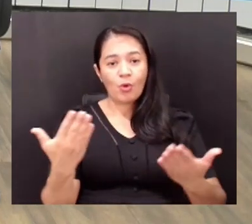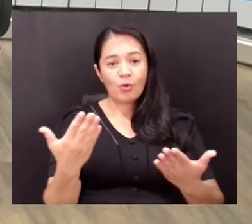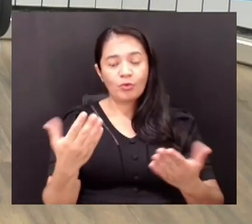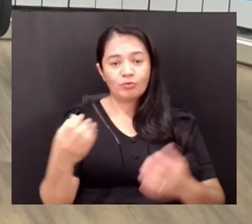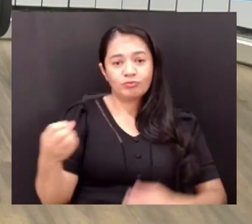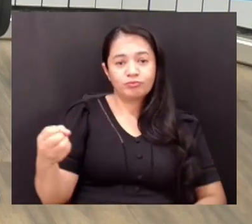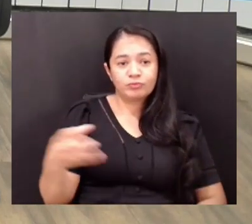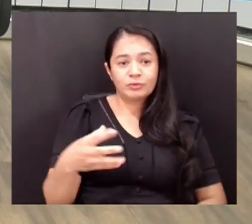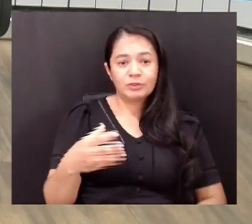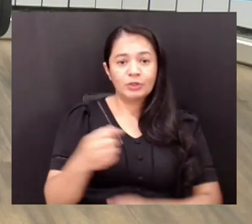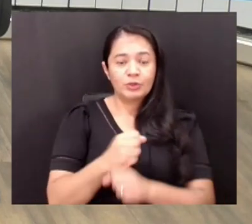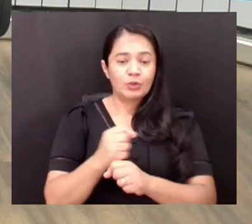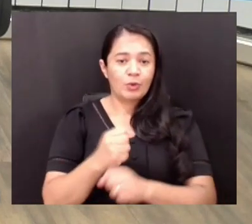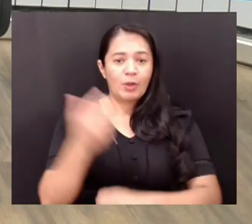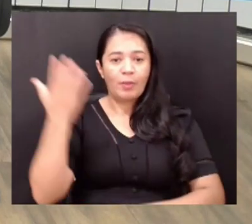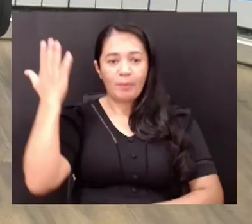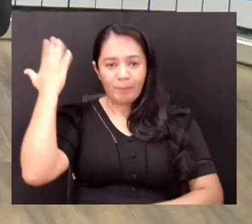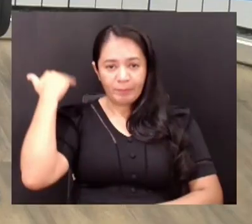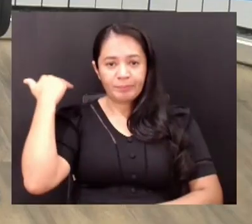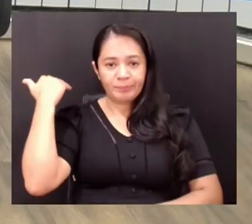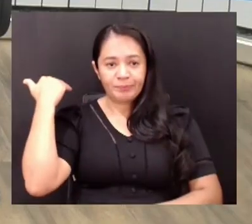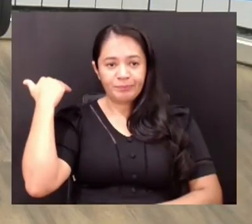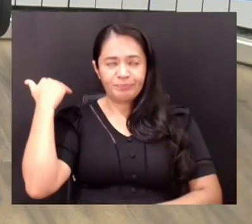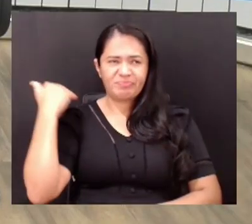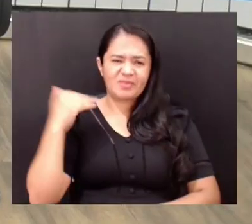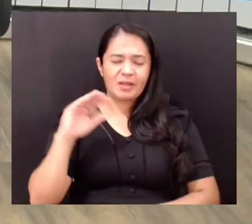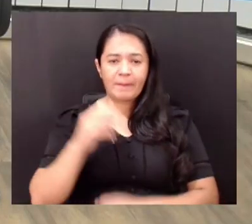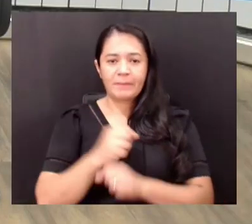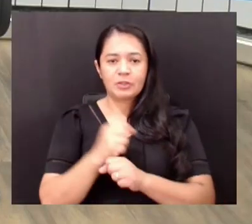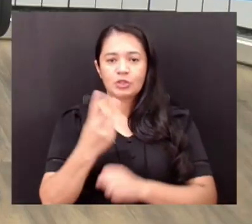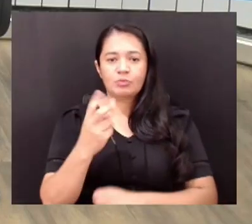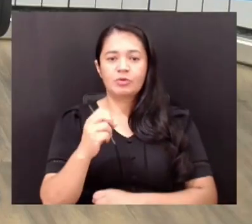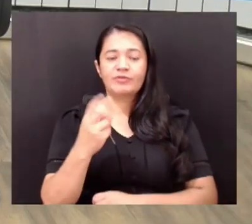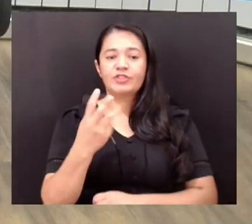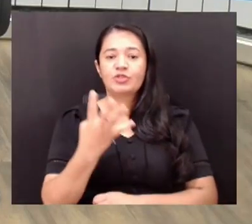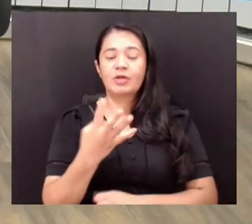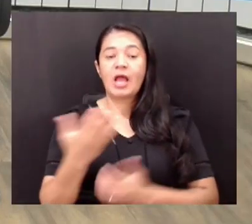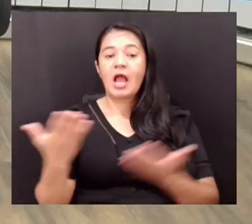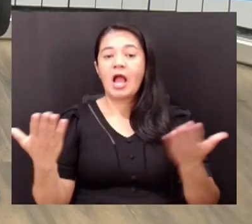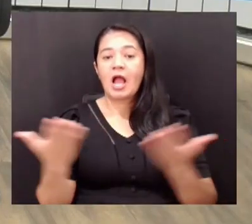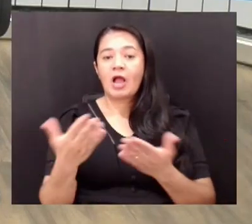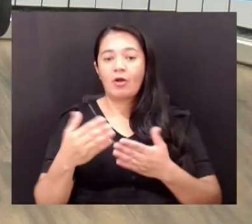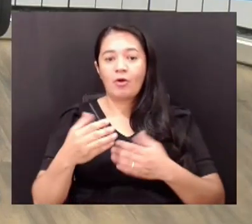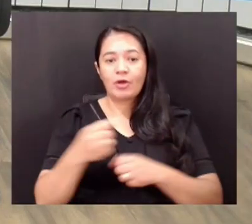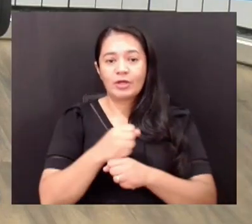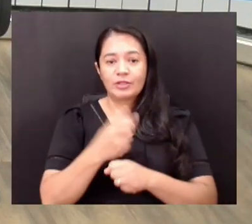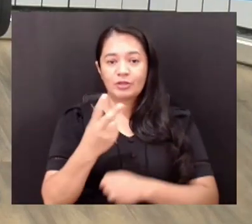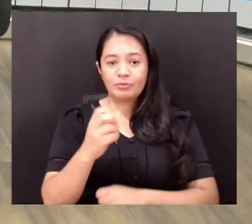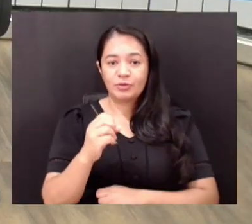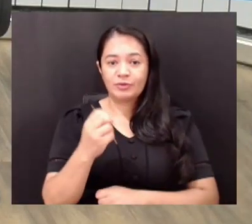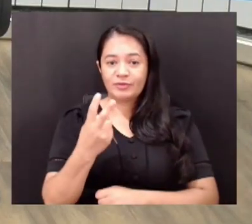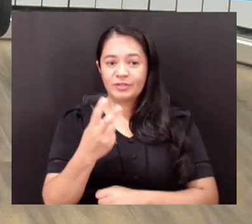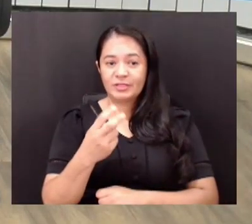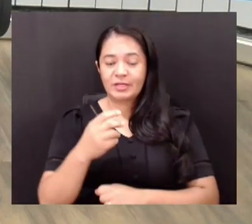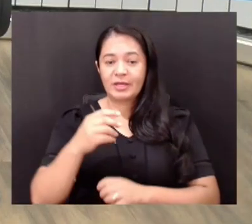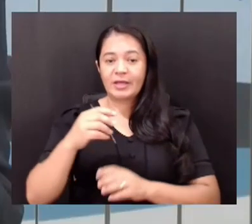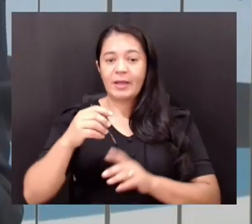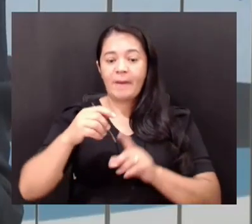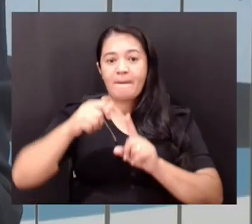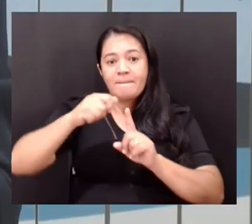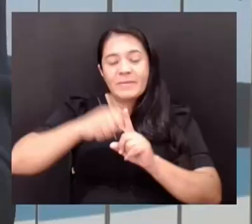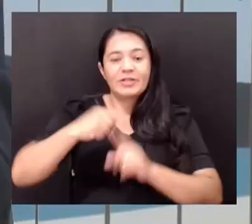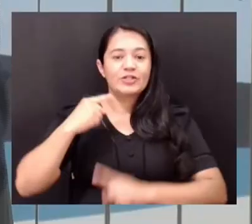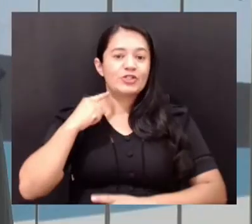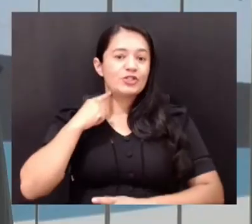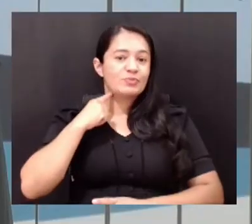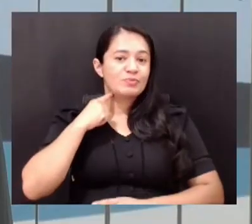passado, em 2024, e agora, a partir de 26 de maio de